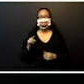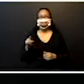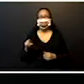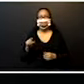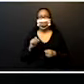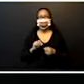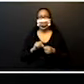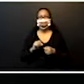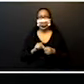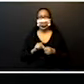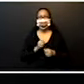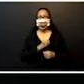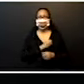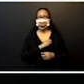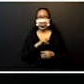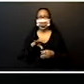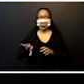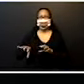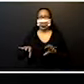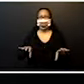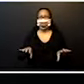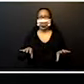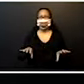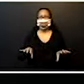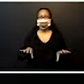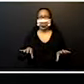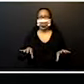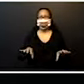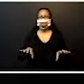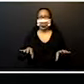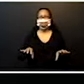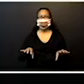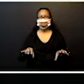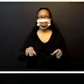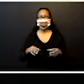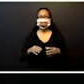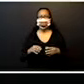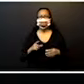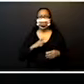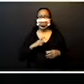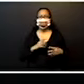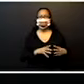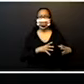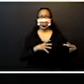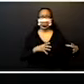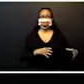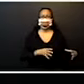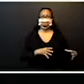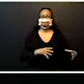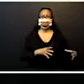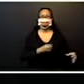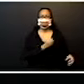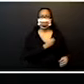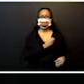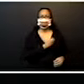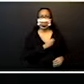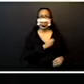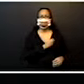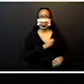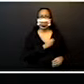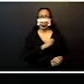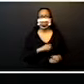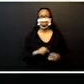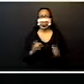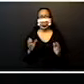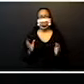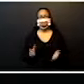uma decomposição a partir do maior valor de cada ordem. Nesse próximo